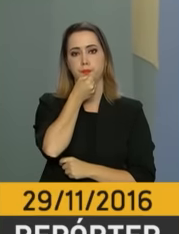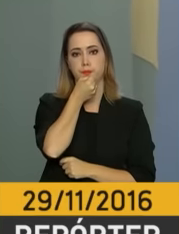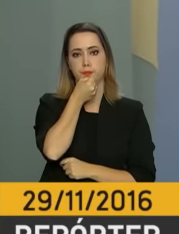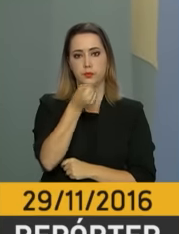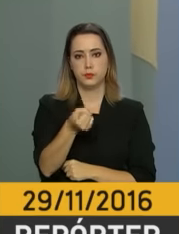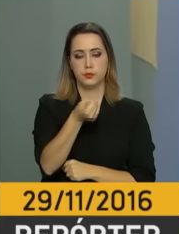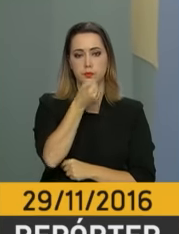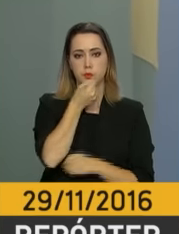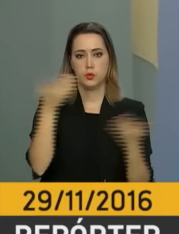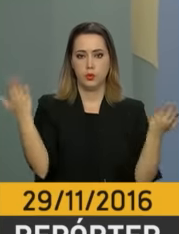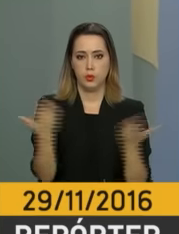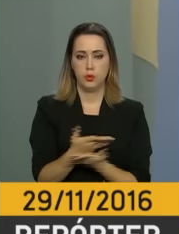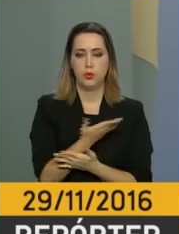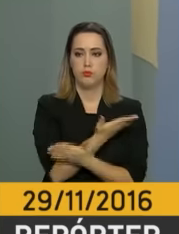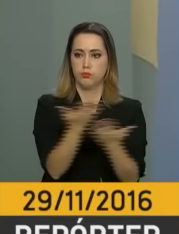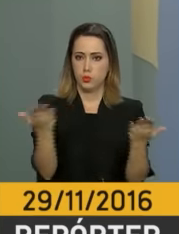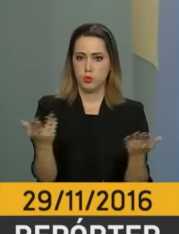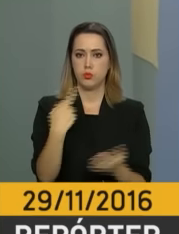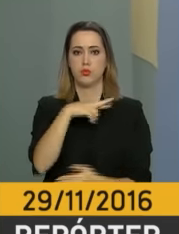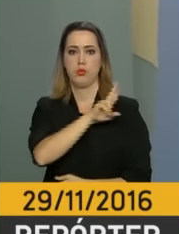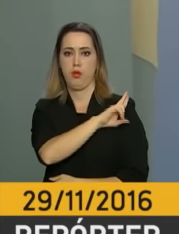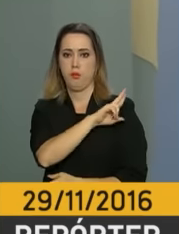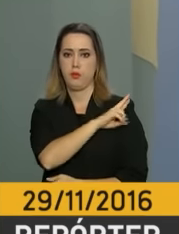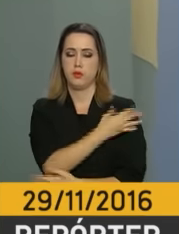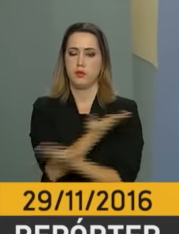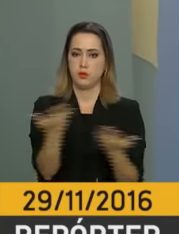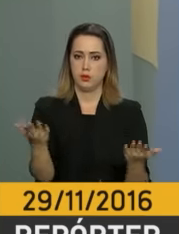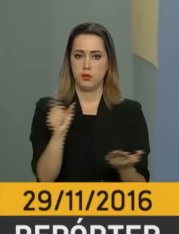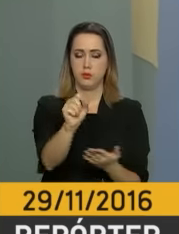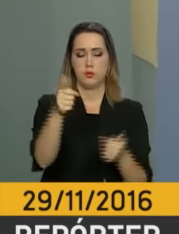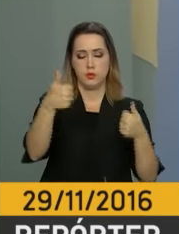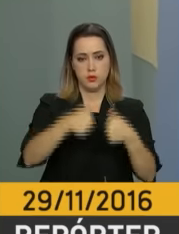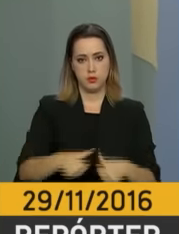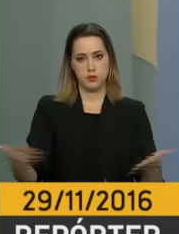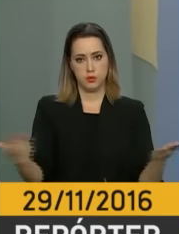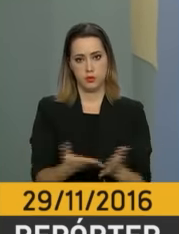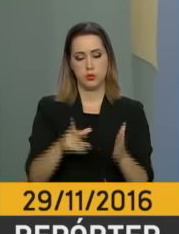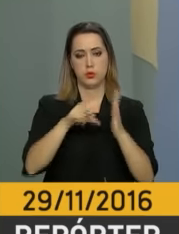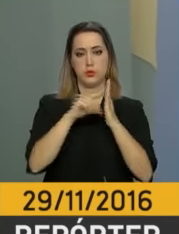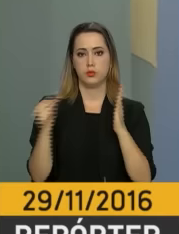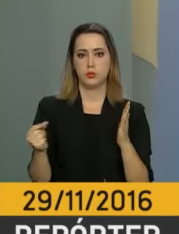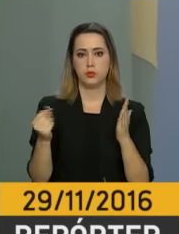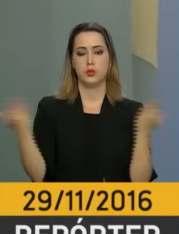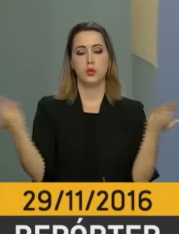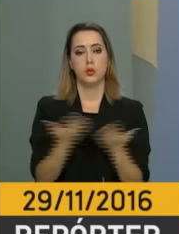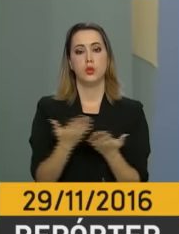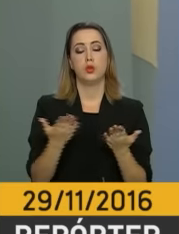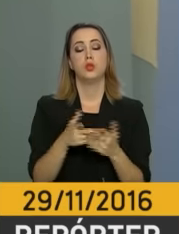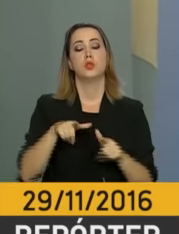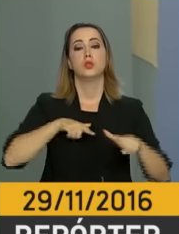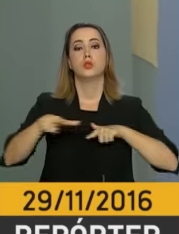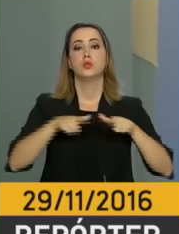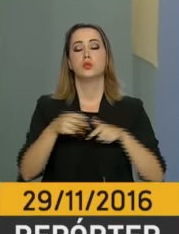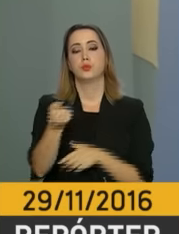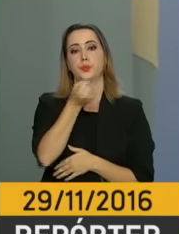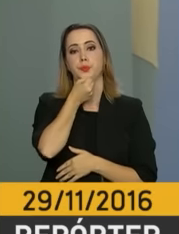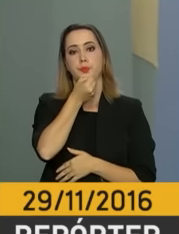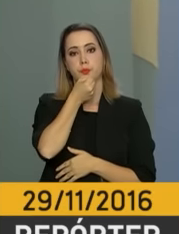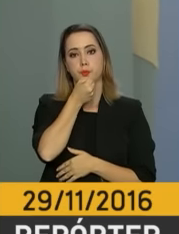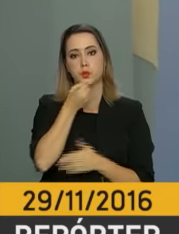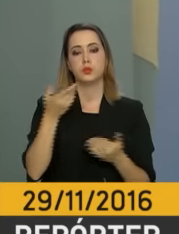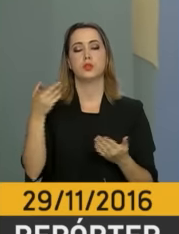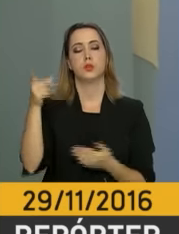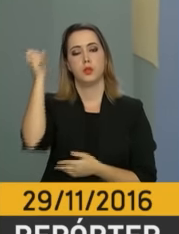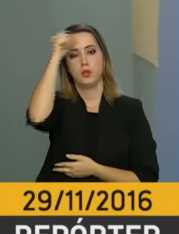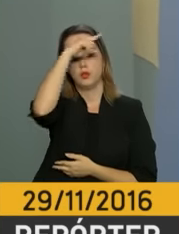aqui representados pelos profissionais que cobrem o Palácio do Planalto. Hoje o trabalho da imprensa se vê ainda mais